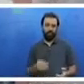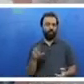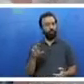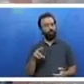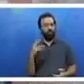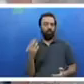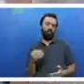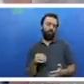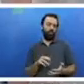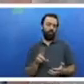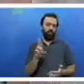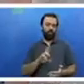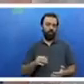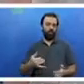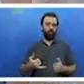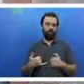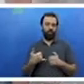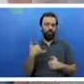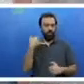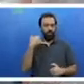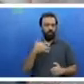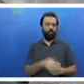mesmo, que a gente vai usar nessa aula.